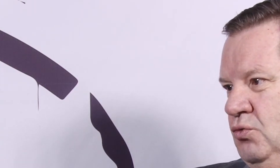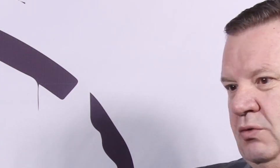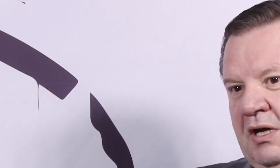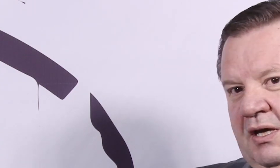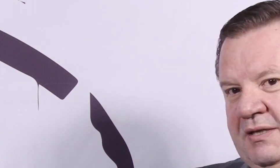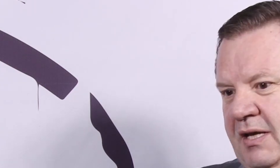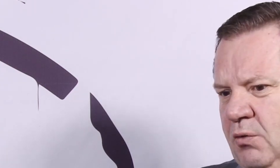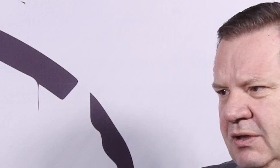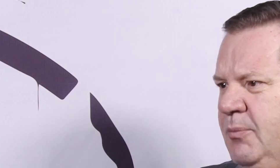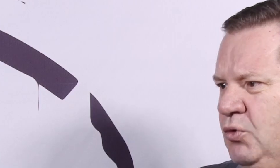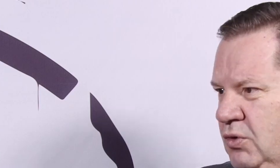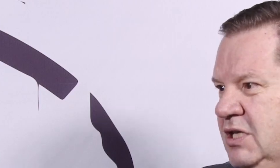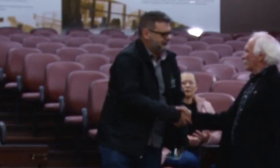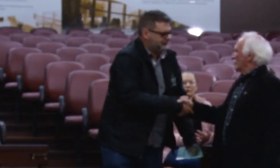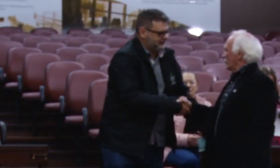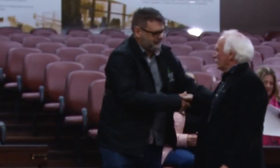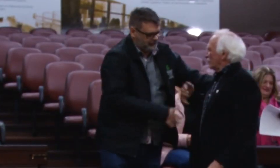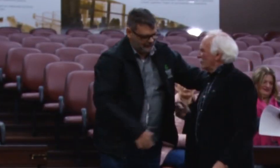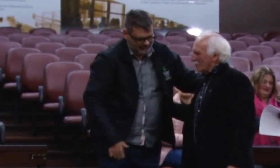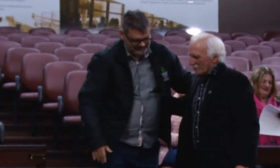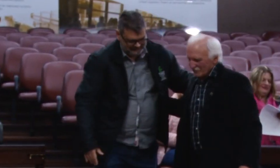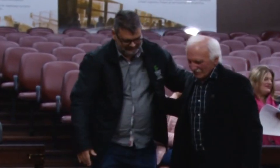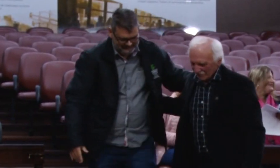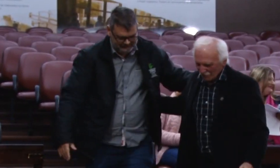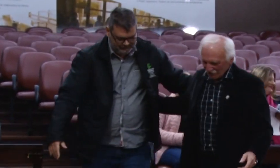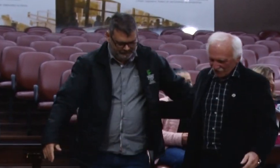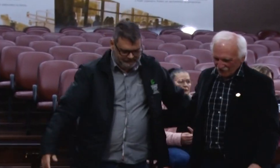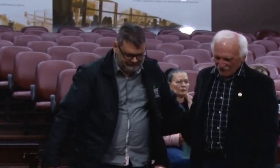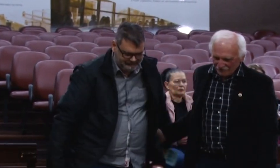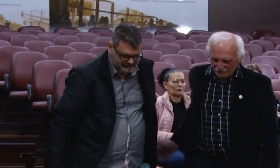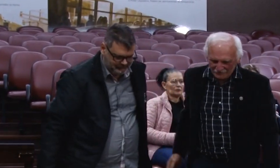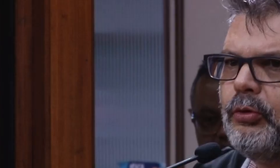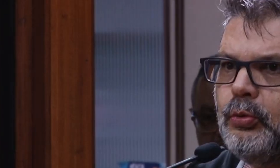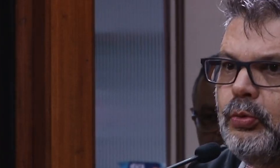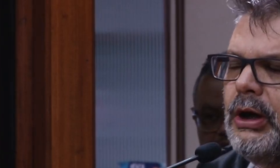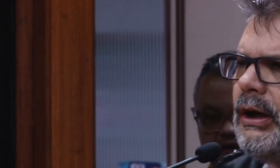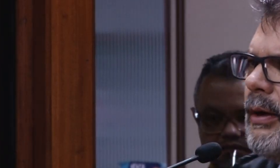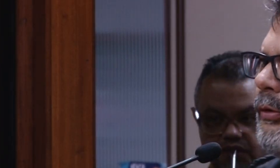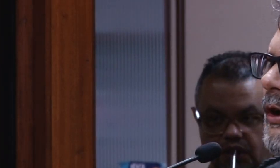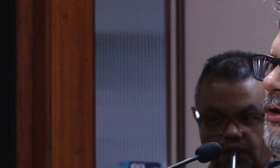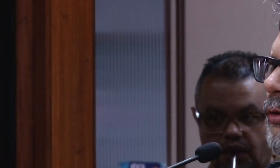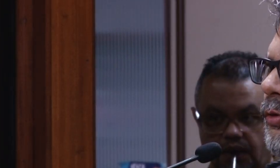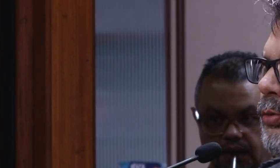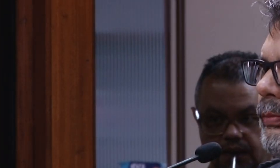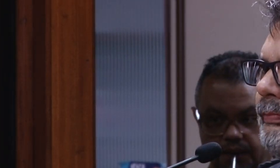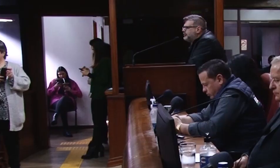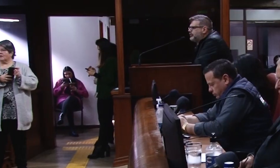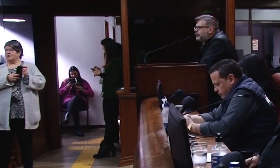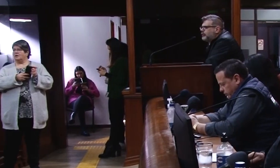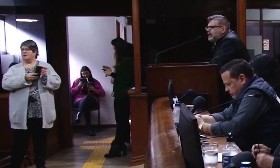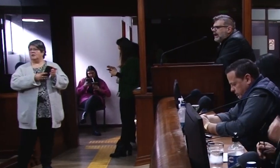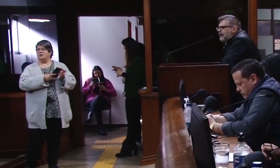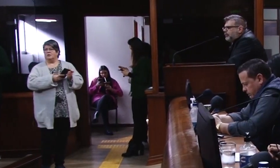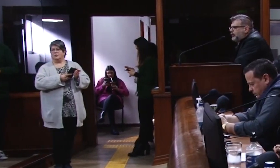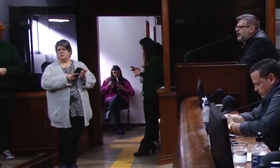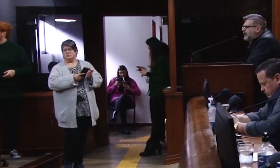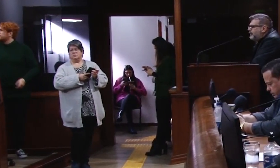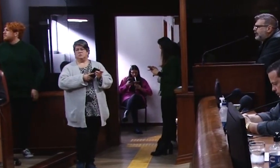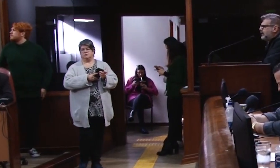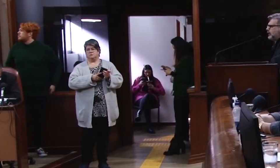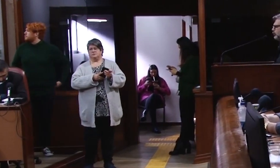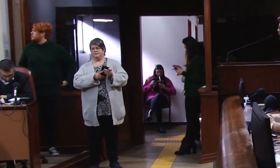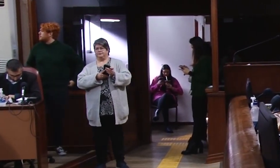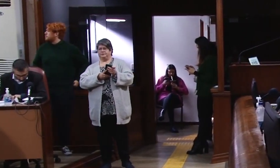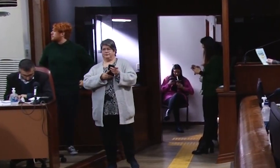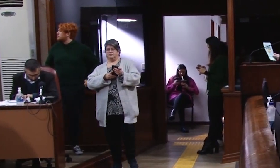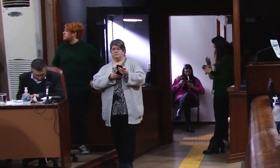do Sul e sem contar para o turismo. Quem ocupou a tribuna no acordo de líderes foi Jefferson Facneto, diretor do Instituto Federal